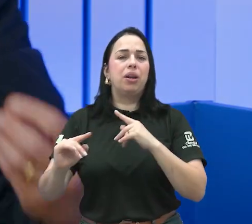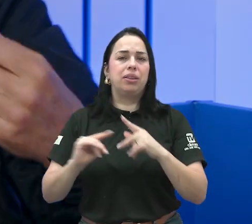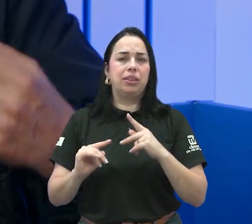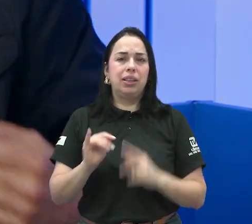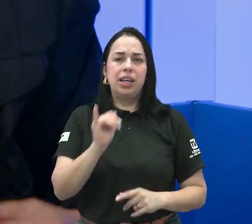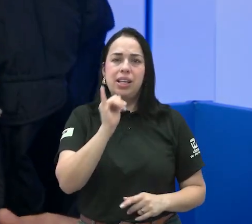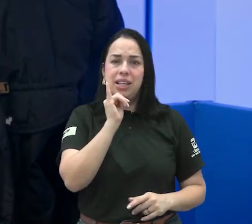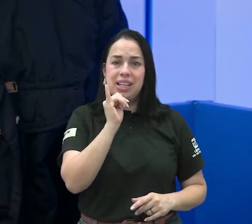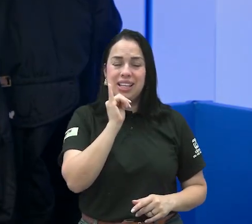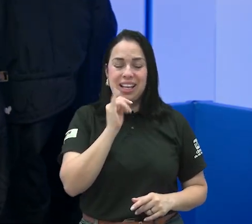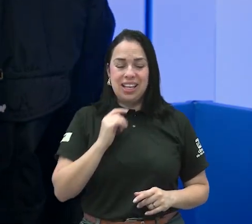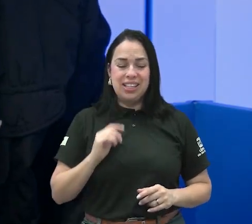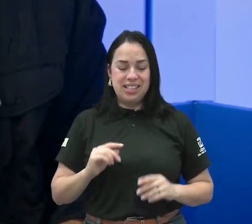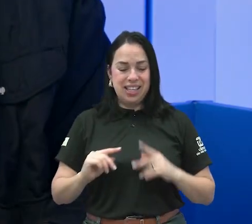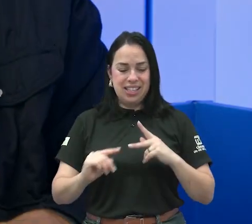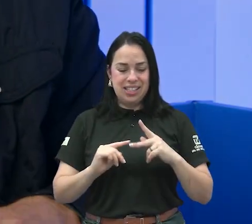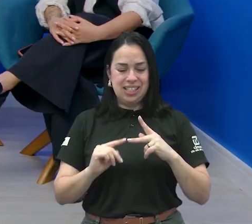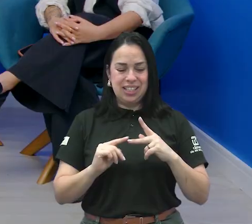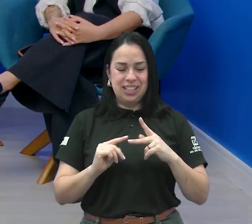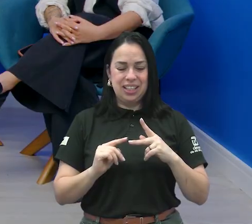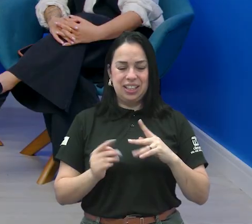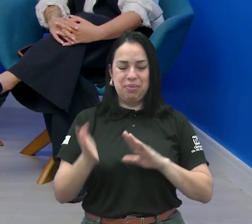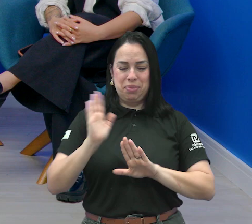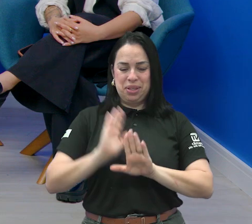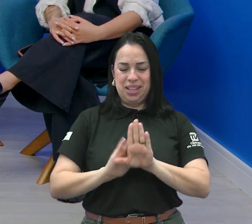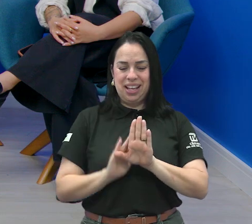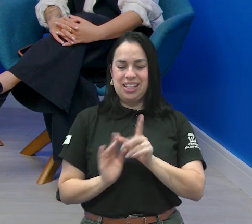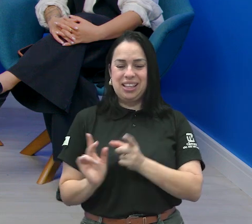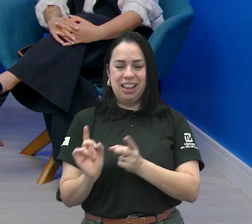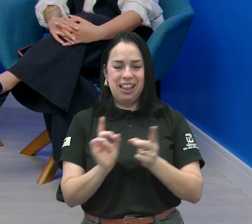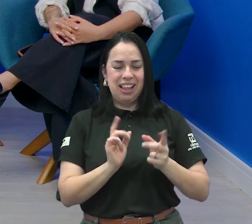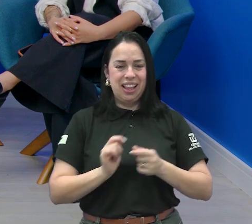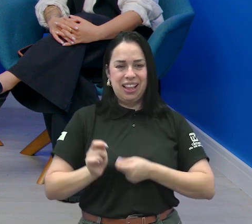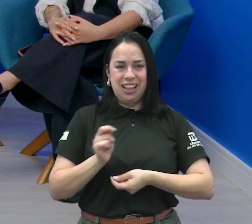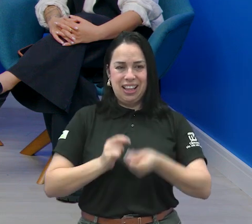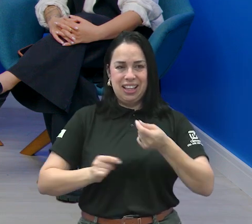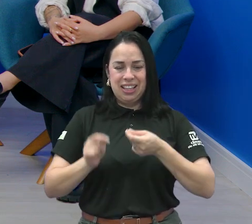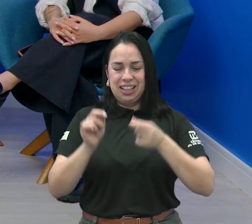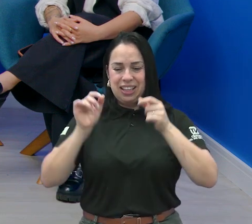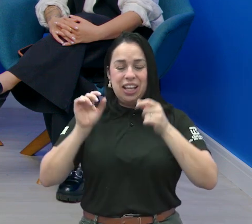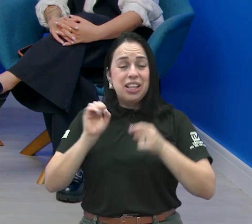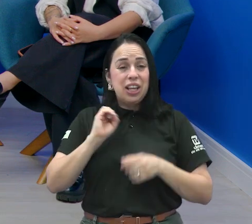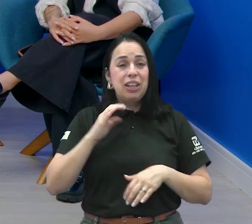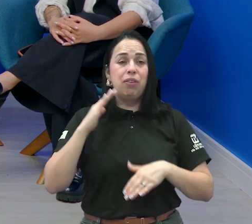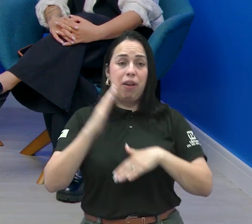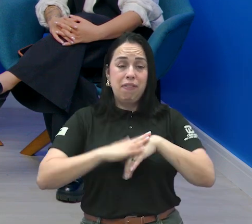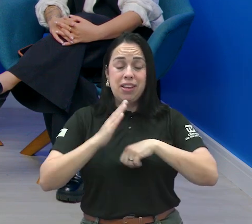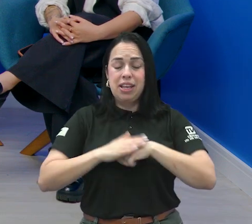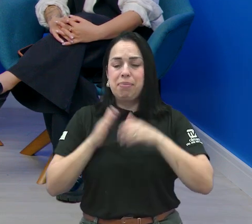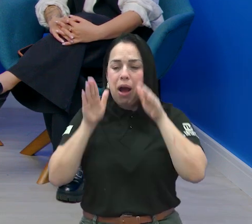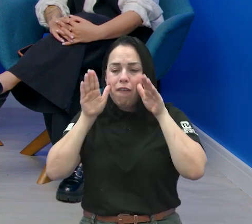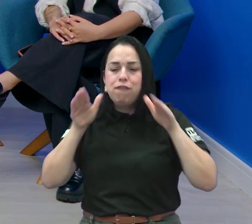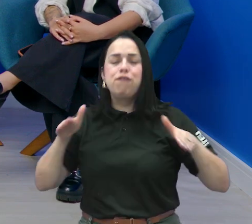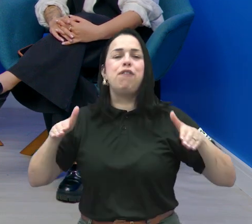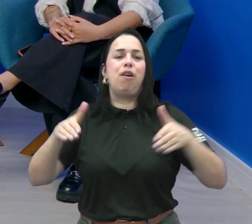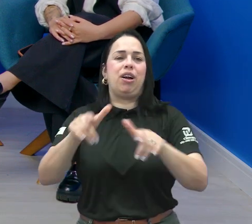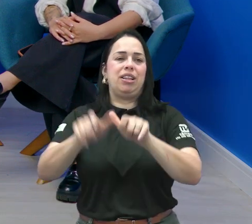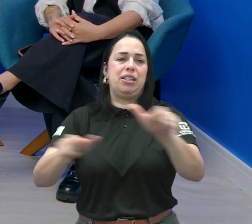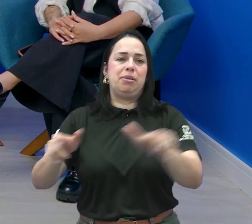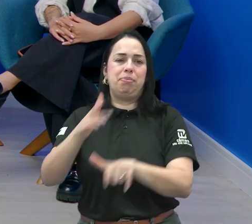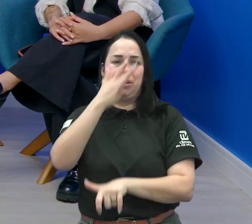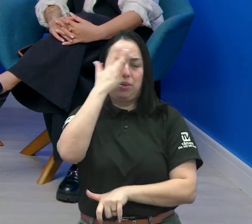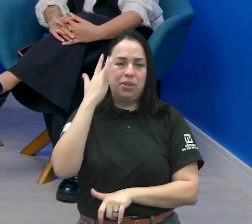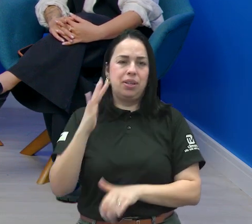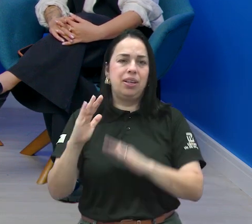como eu falei, se a cidade vira uma mercadoria, tudo vai ser feito para atender esse sujeito que mora